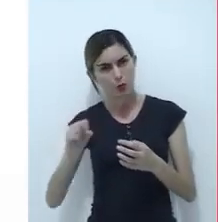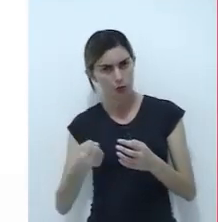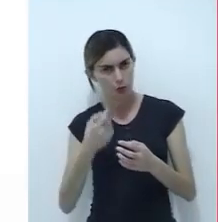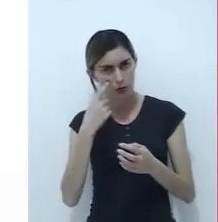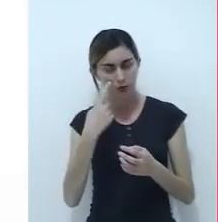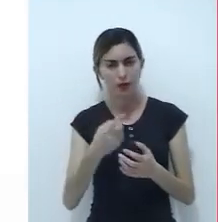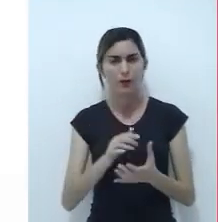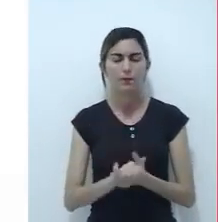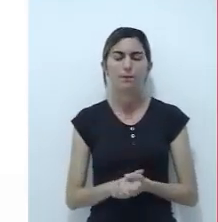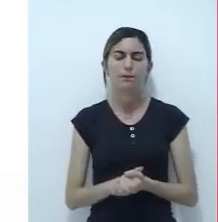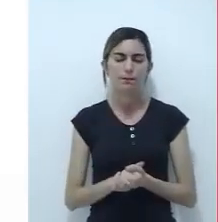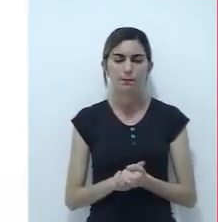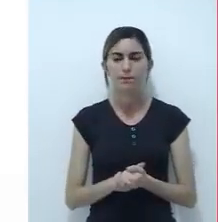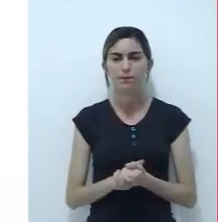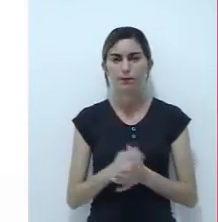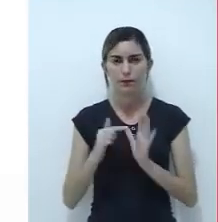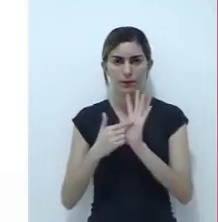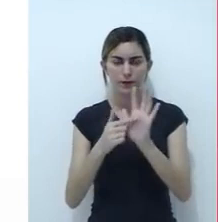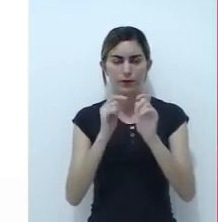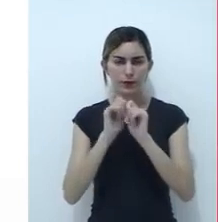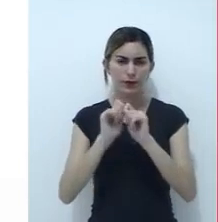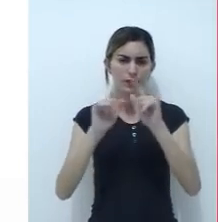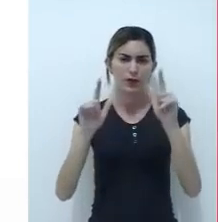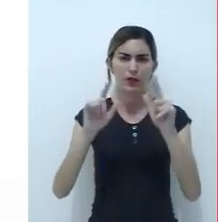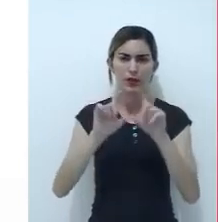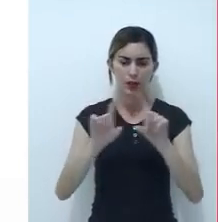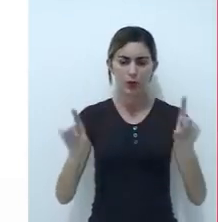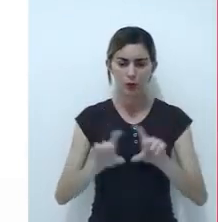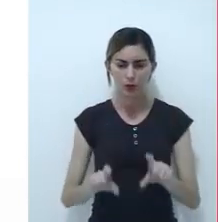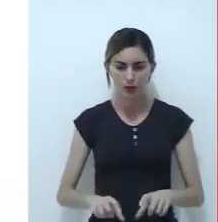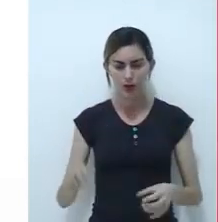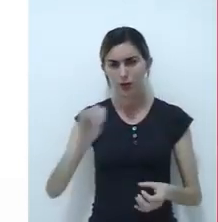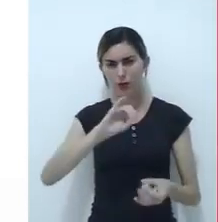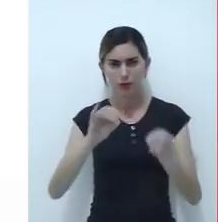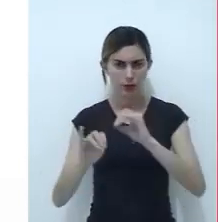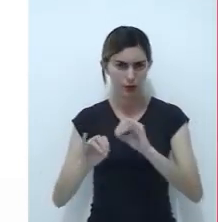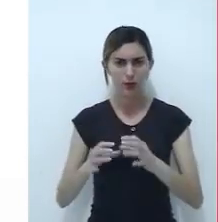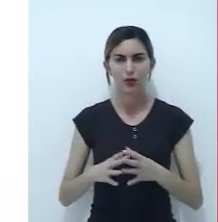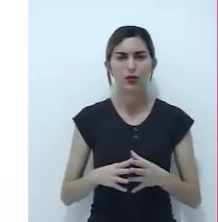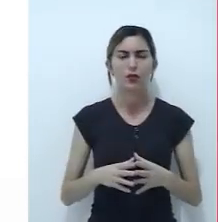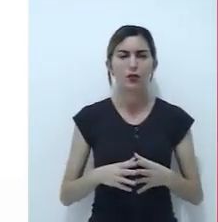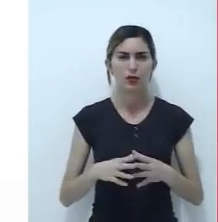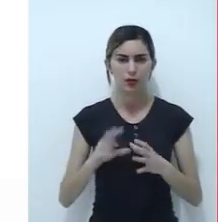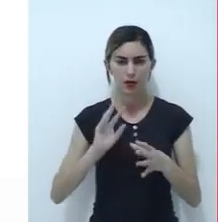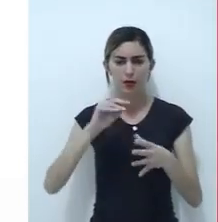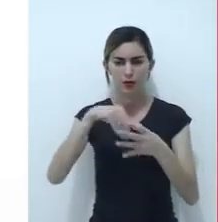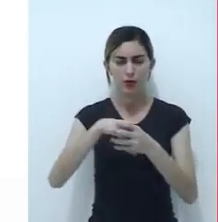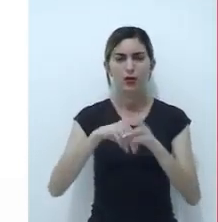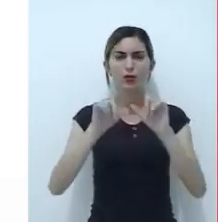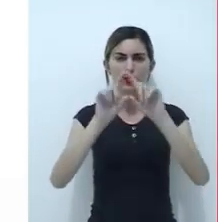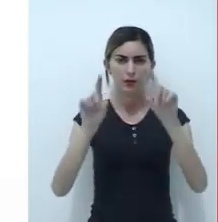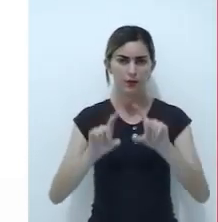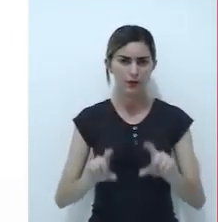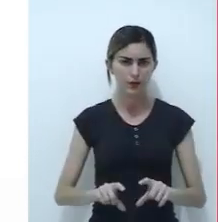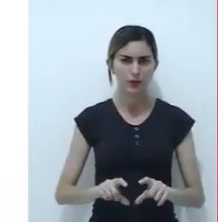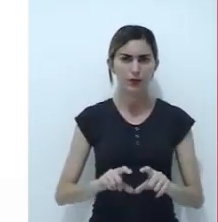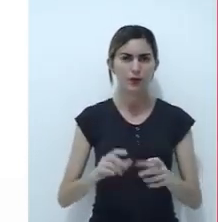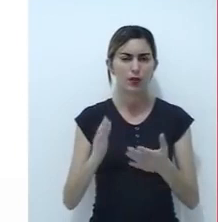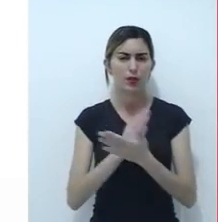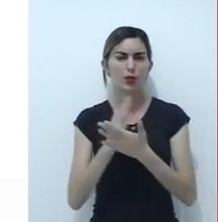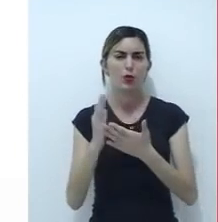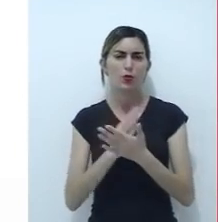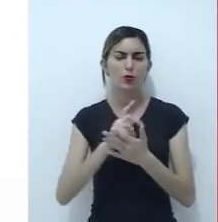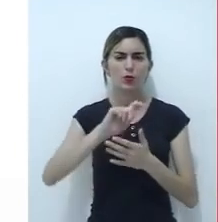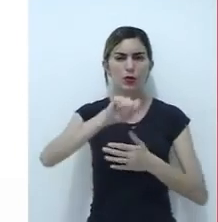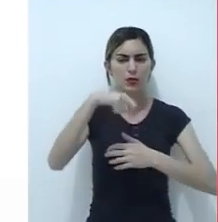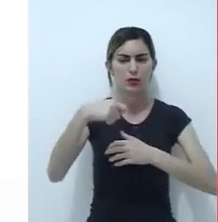bora ver mais uma imagem falando sobre equações químicas. E dentro dessa imagem daí, a gente vai ver